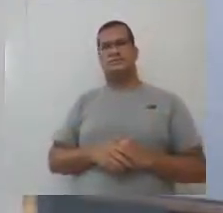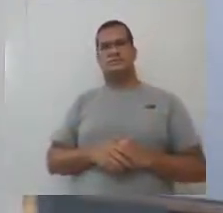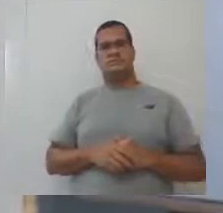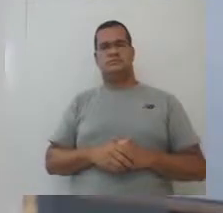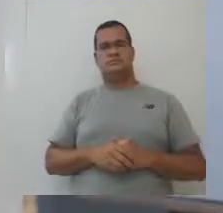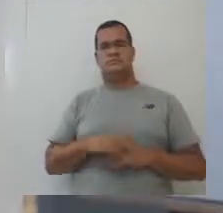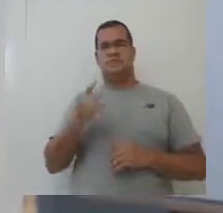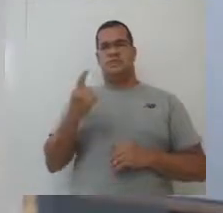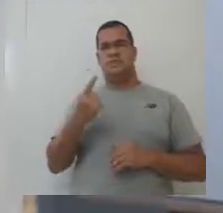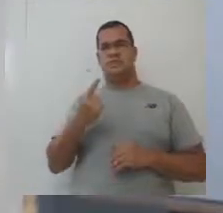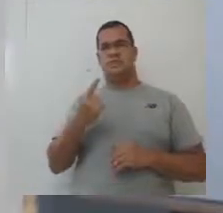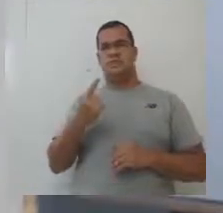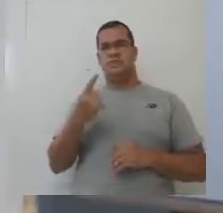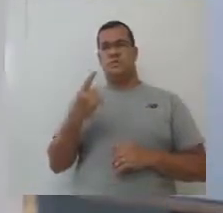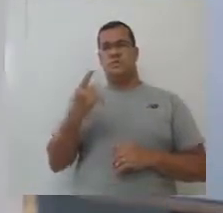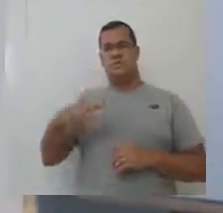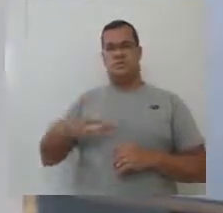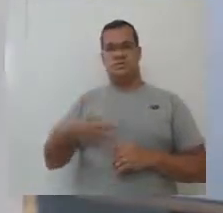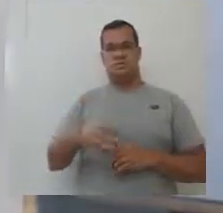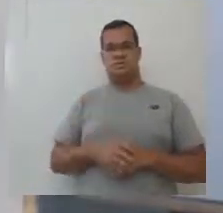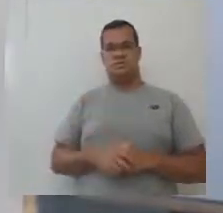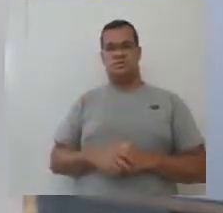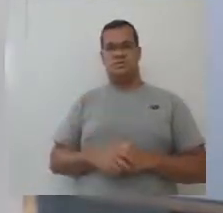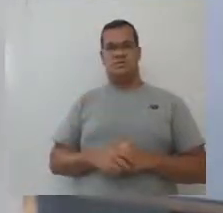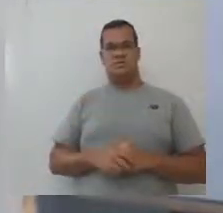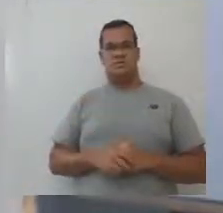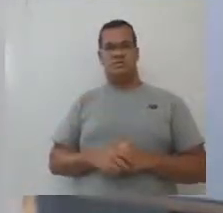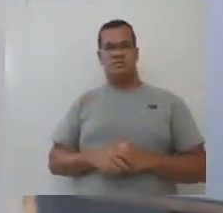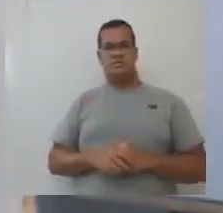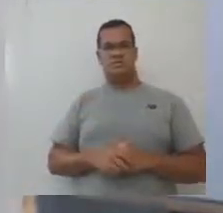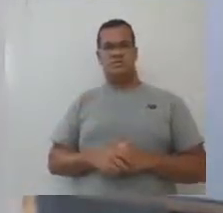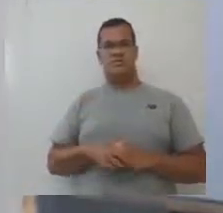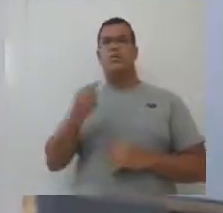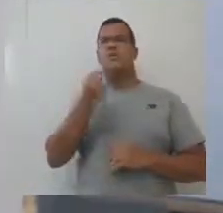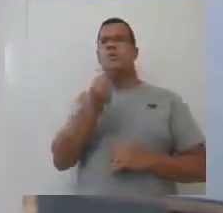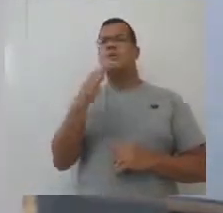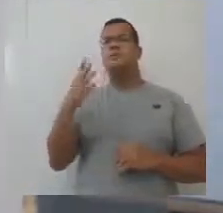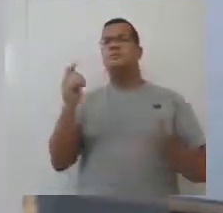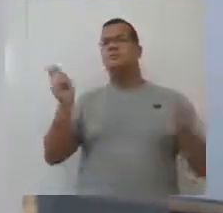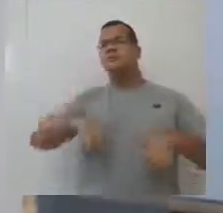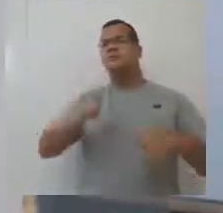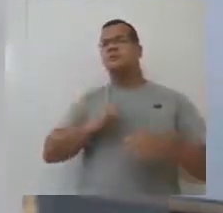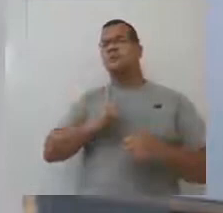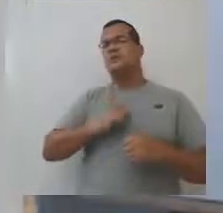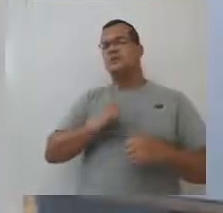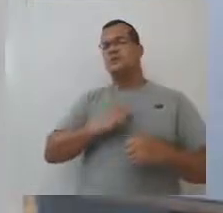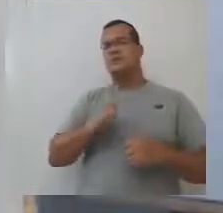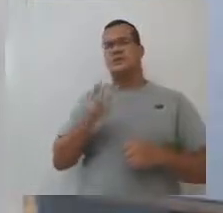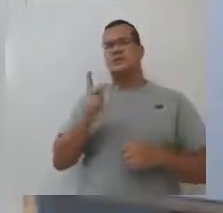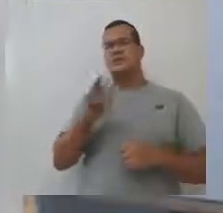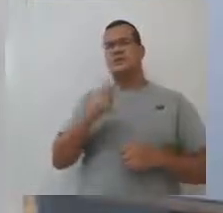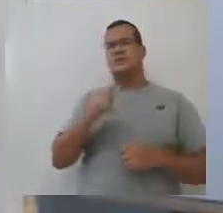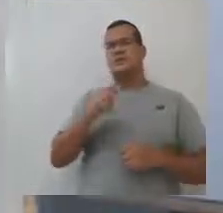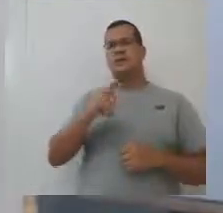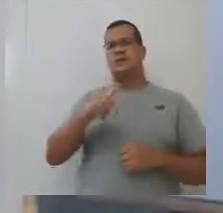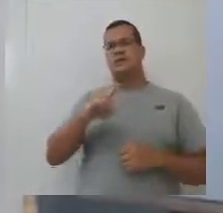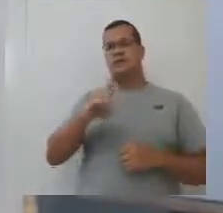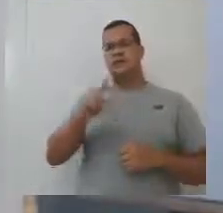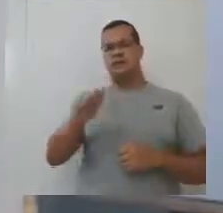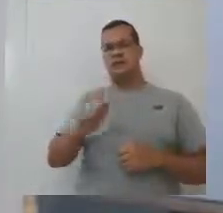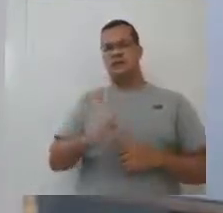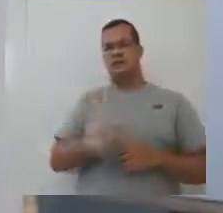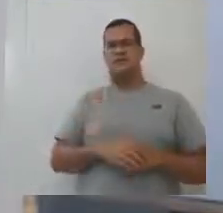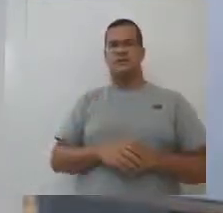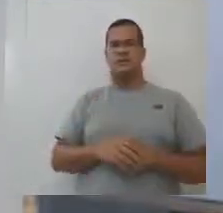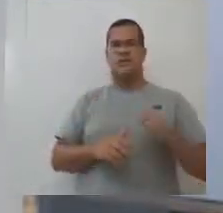Ó, 1/4. Beleza. Quantas possibilidades dela ser híbrida? Lembrem que híbrida